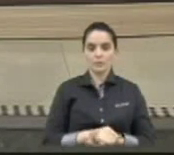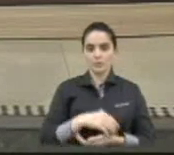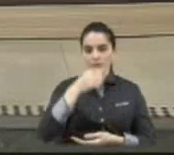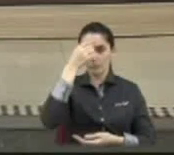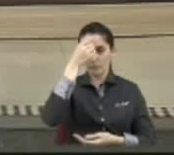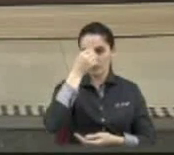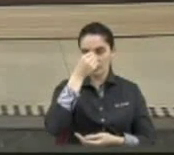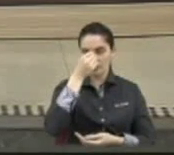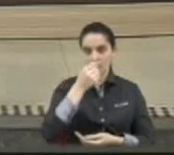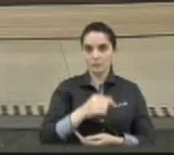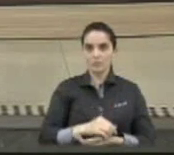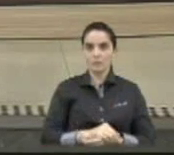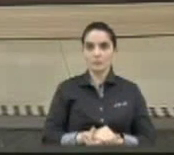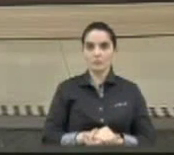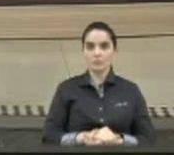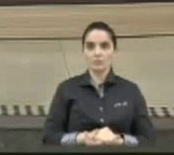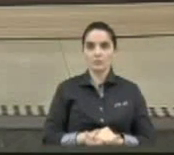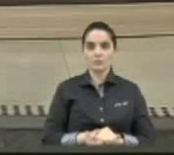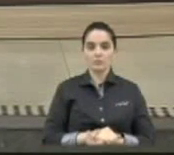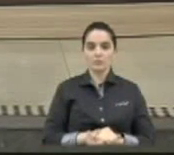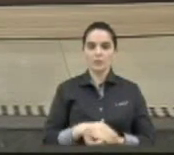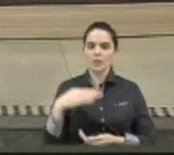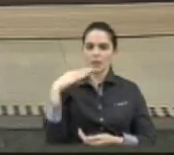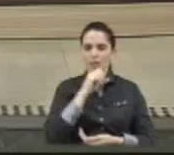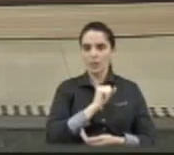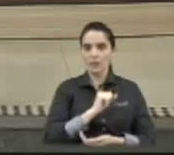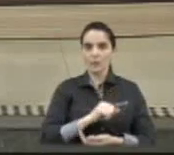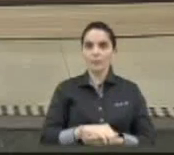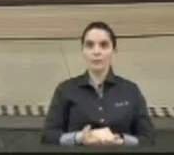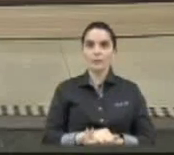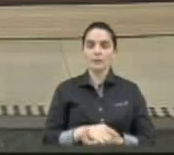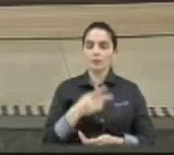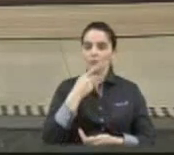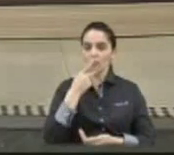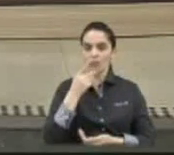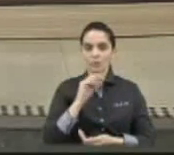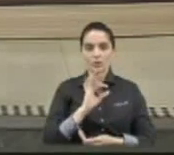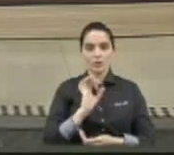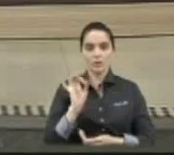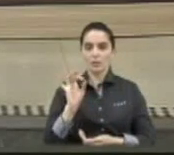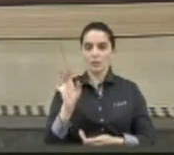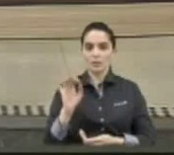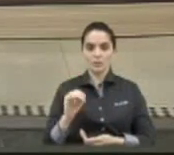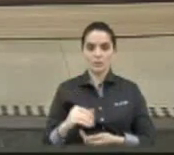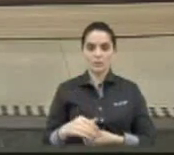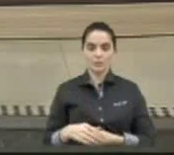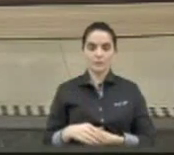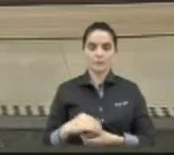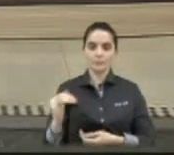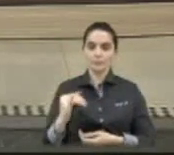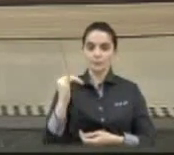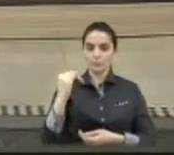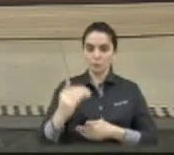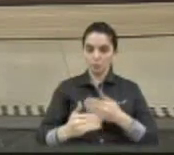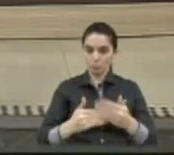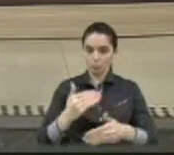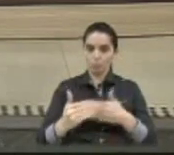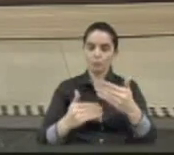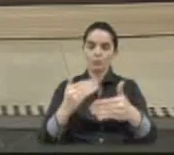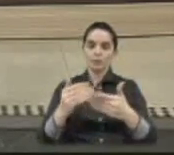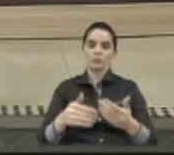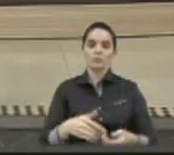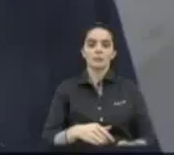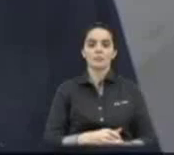fica à vontade. O senhor tem 15 minutos. Rapidamente, presidente, só dizer que é muito importante perpetuar o nome da Palmira Loureiro